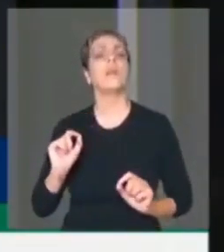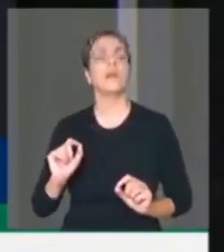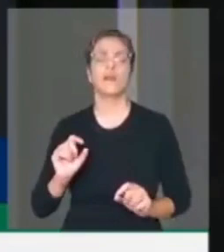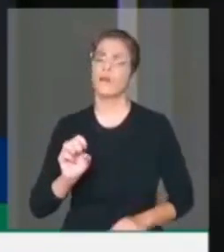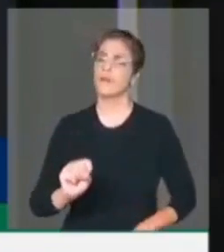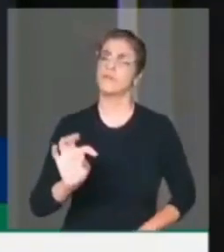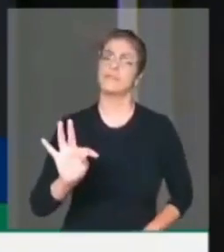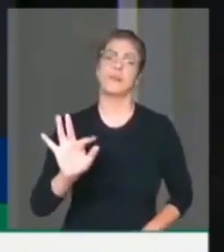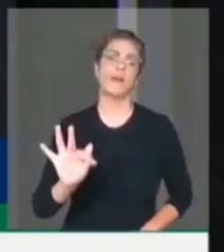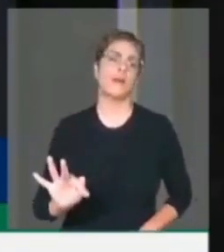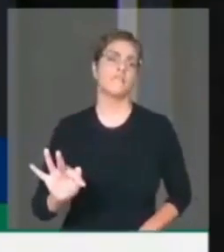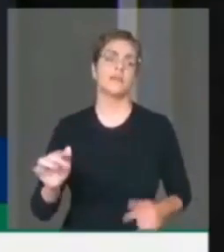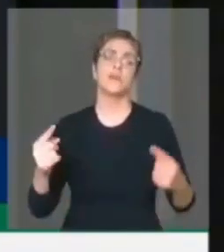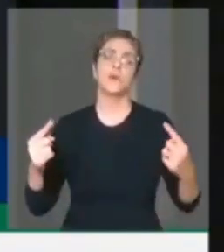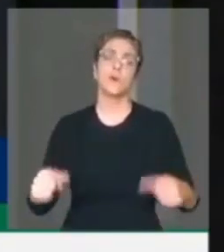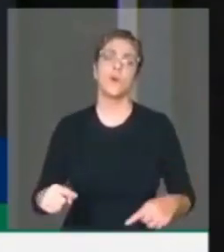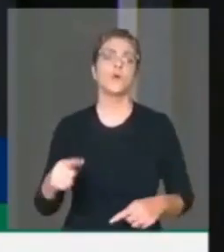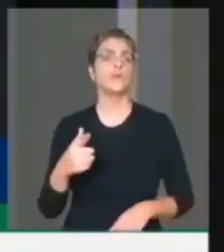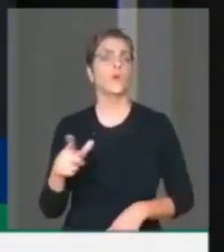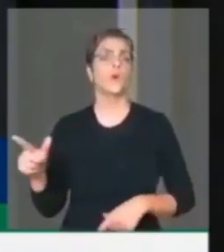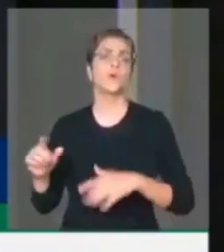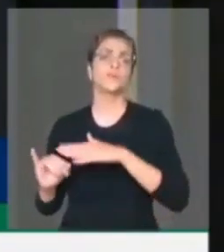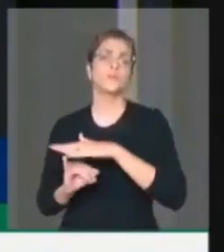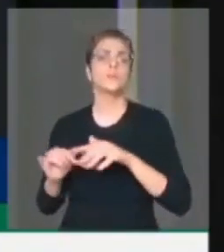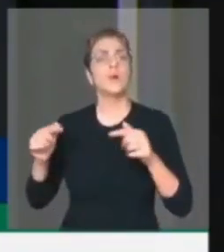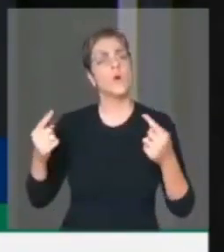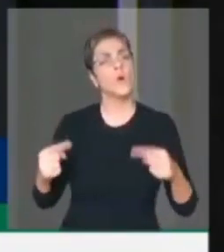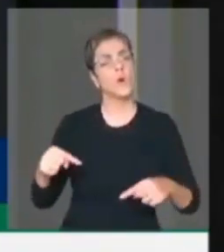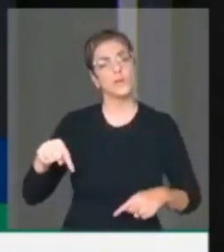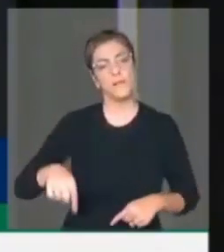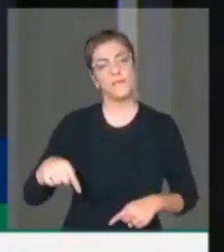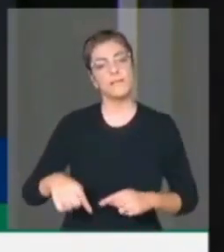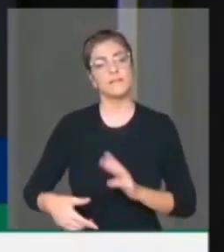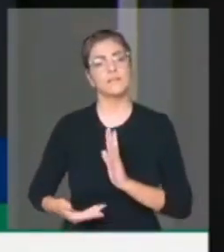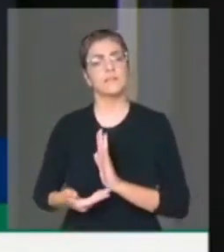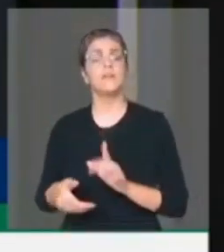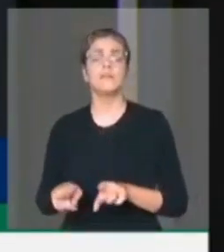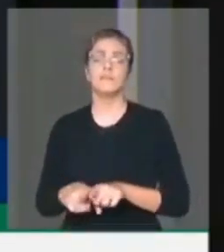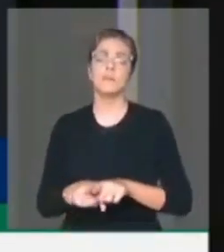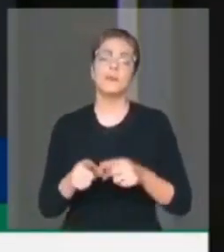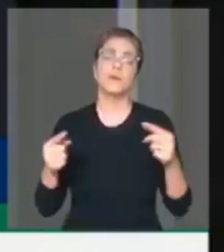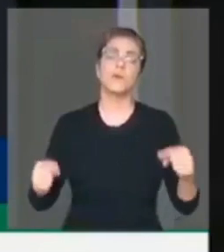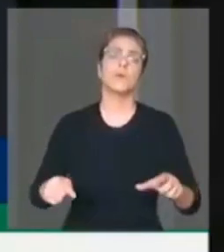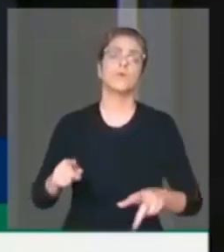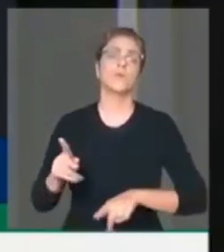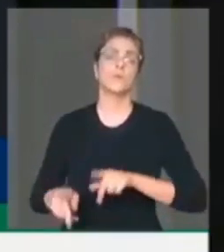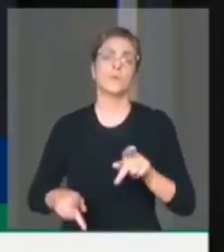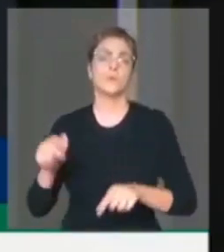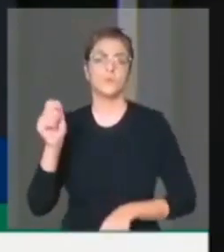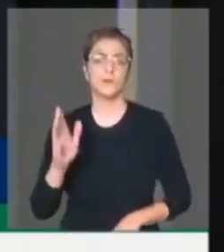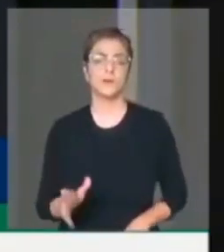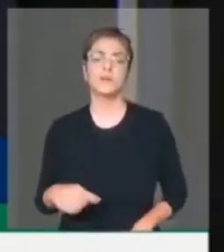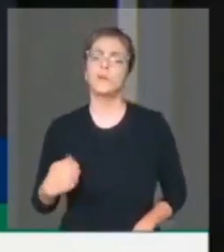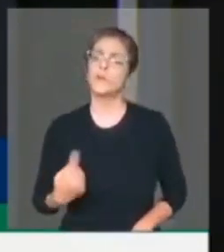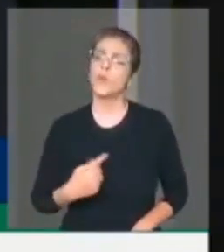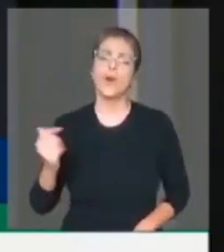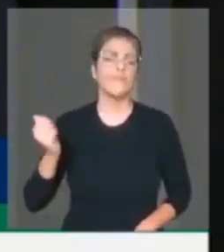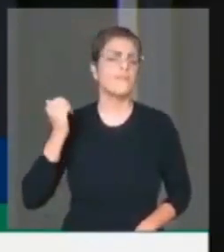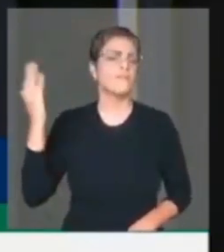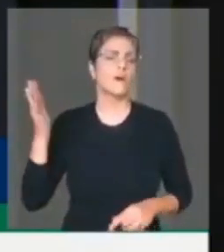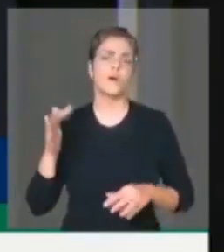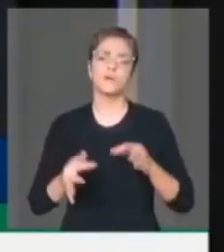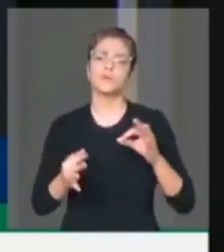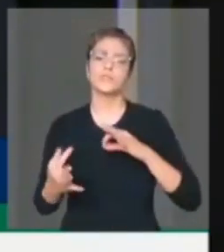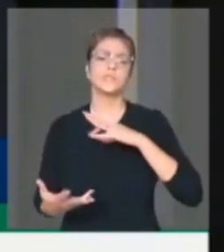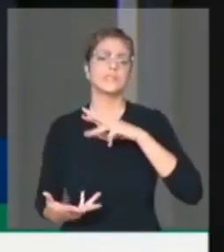STF, contra as instituições, inclusive esta casa, e contra o povo brasileiro. Levaremos às cortes